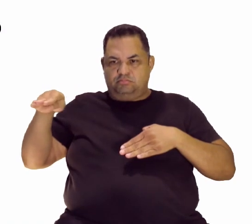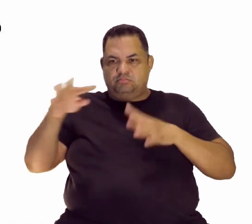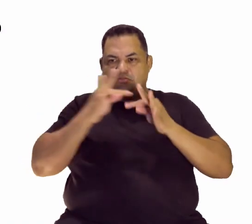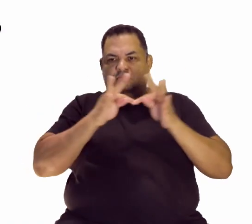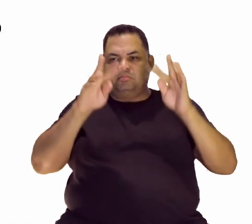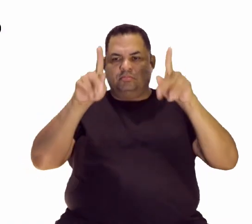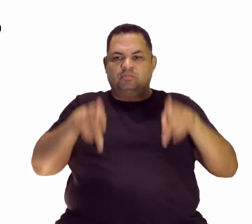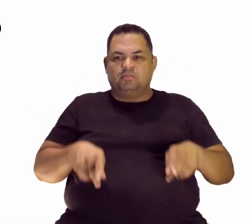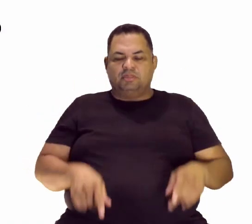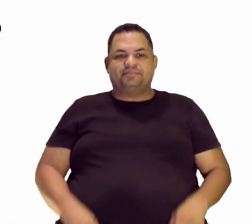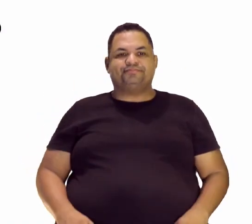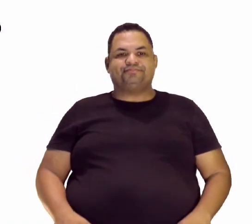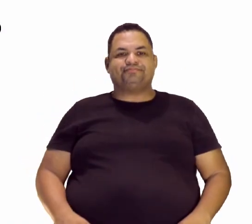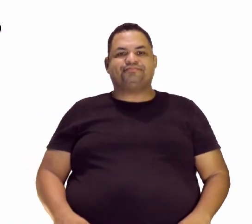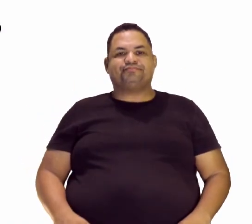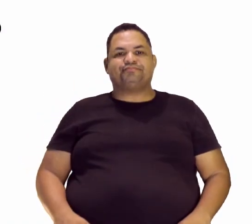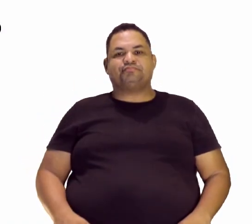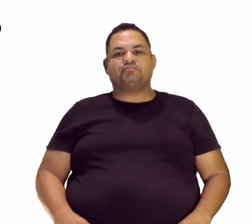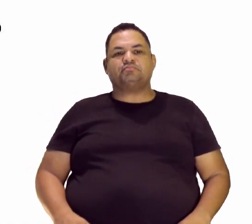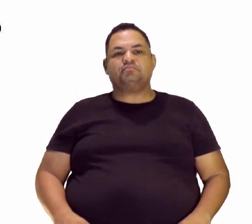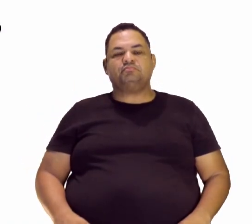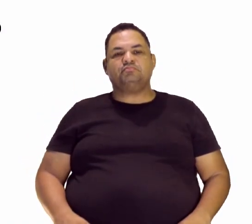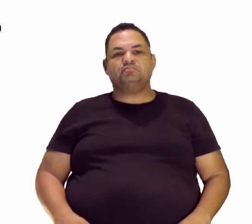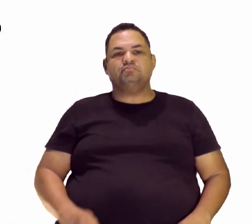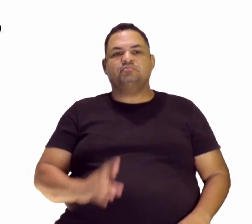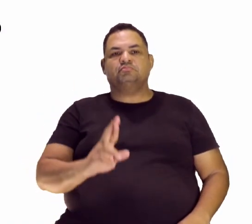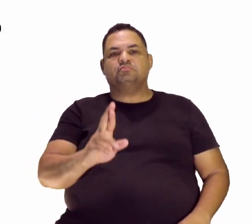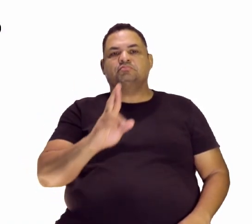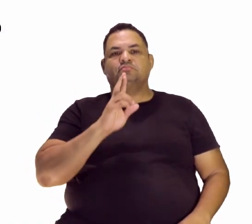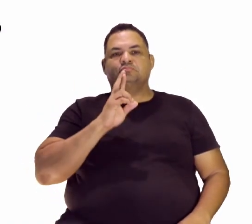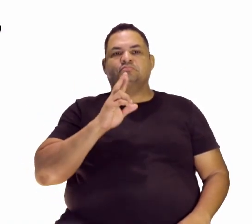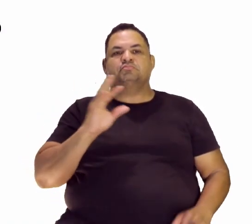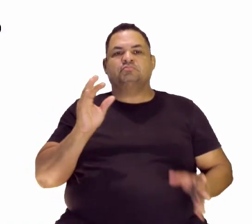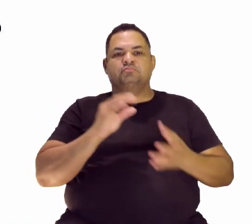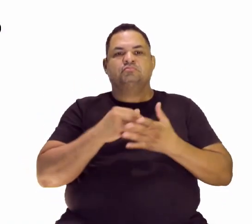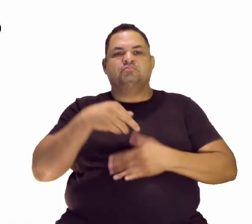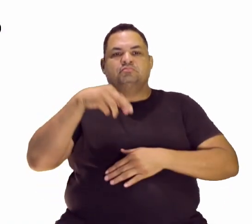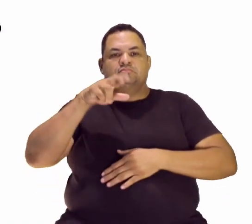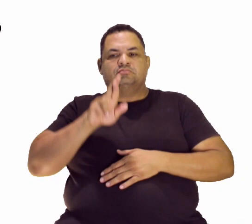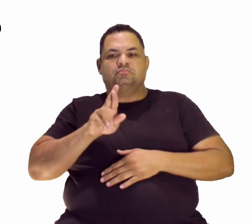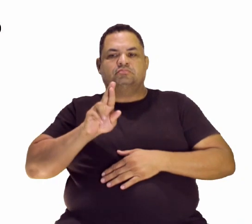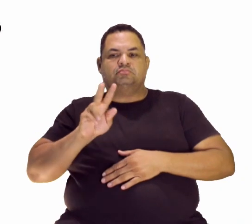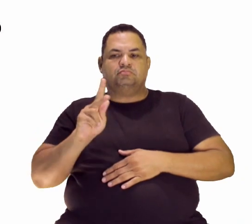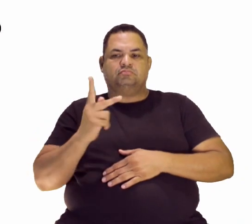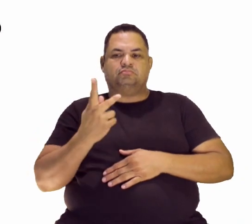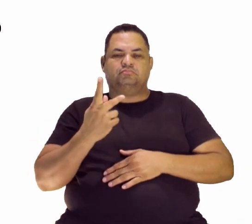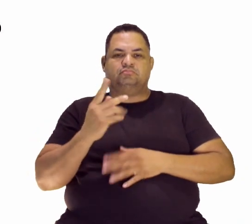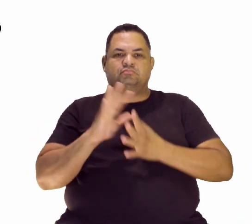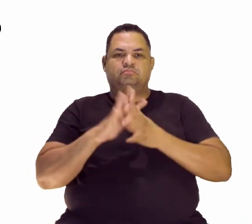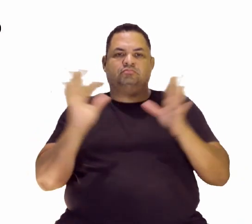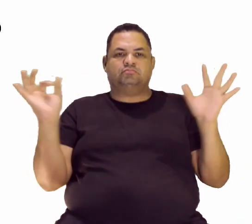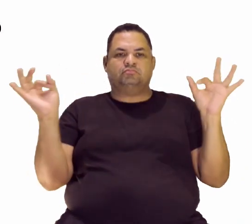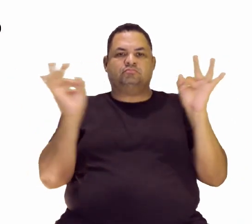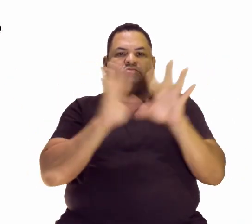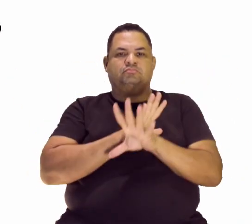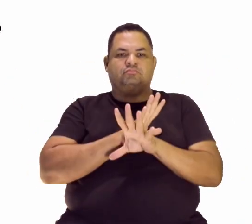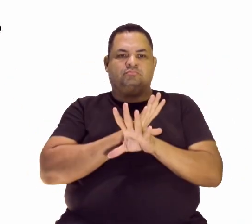periódica, não é isso? Então, a respeito do ródio, conclui-se